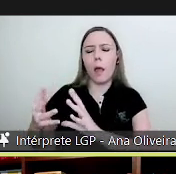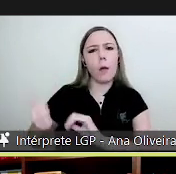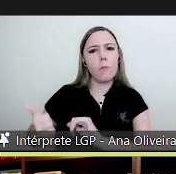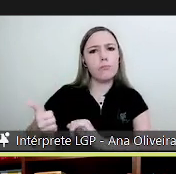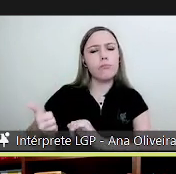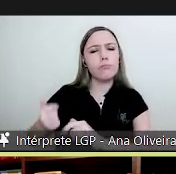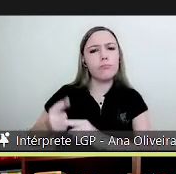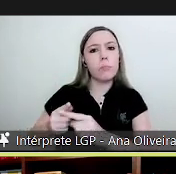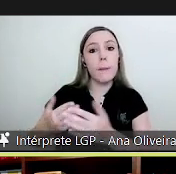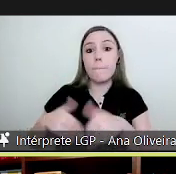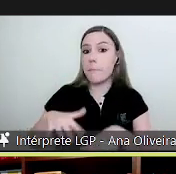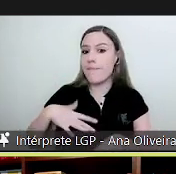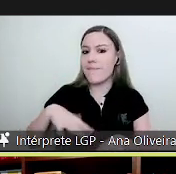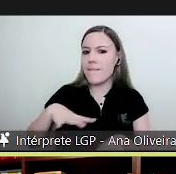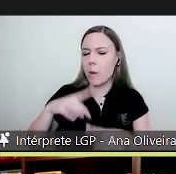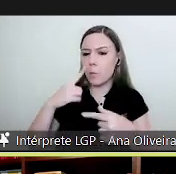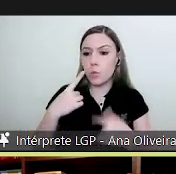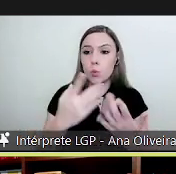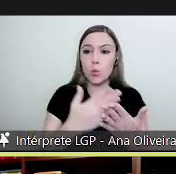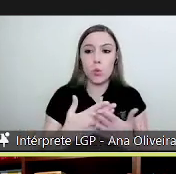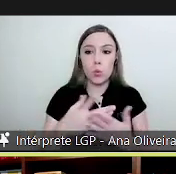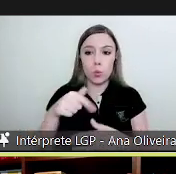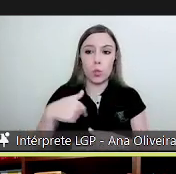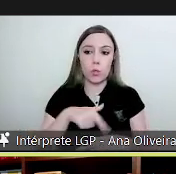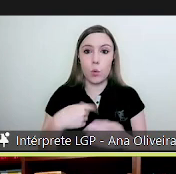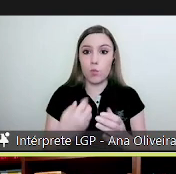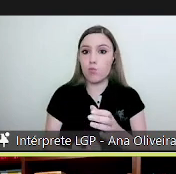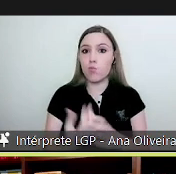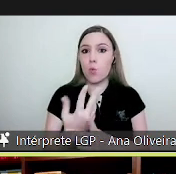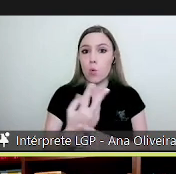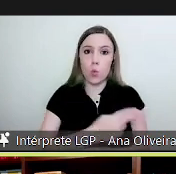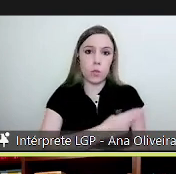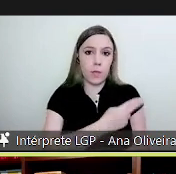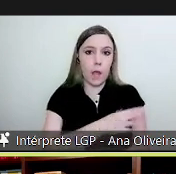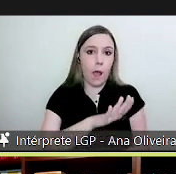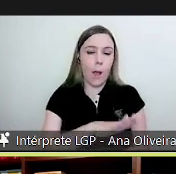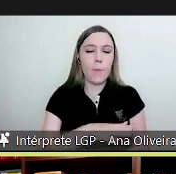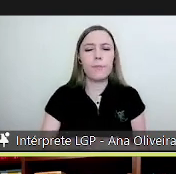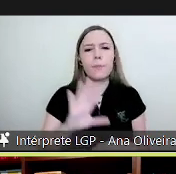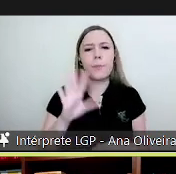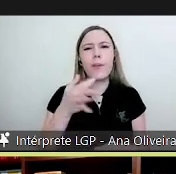deste estudo que fizemos na universidade. Quando falamos em